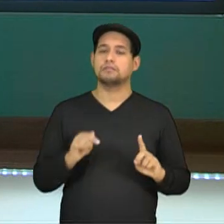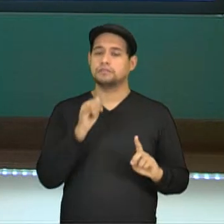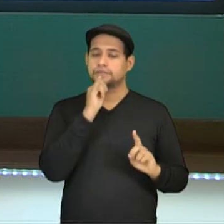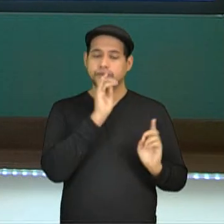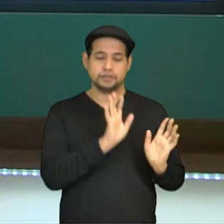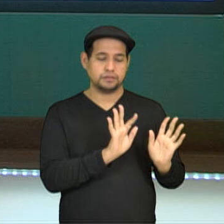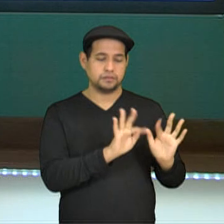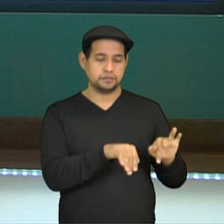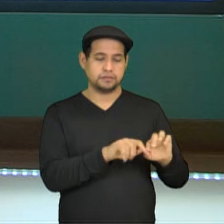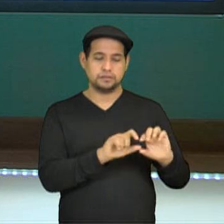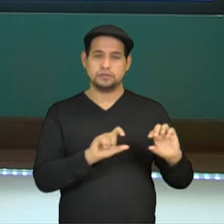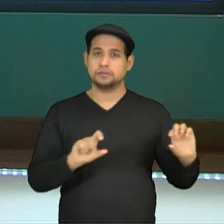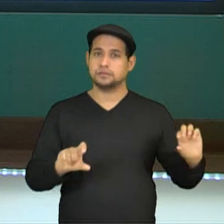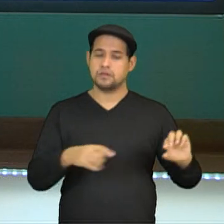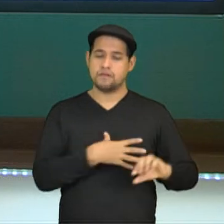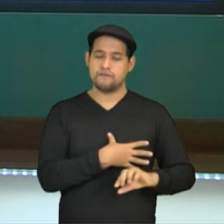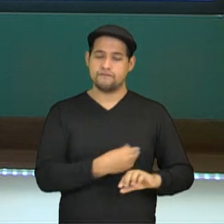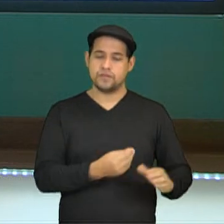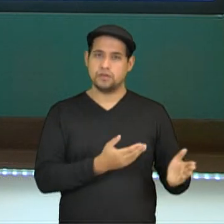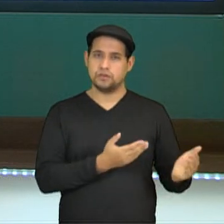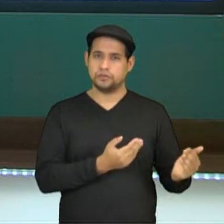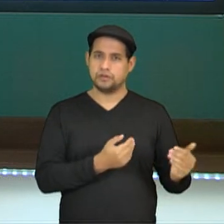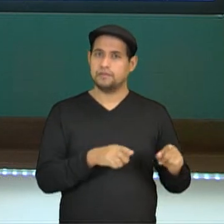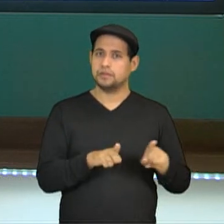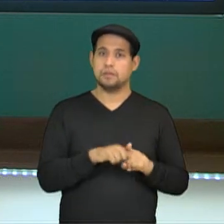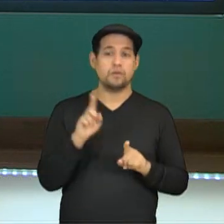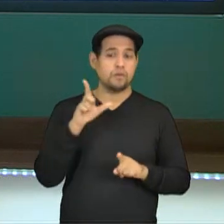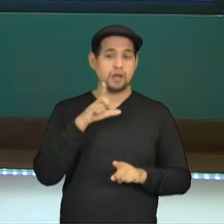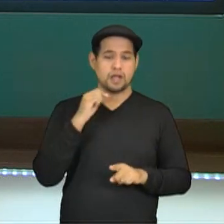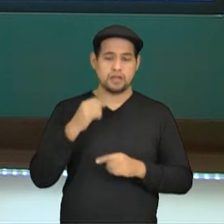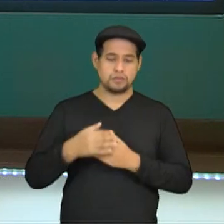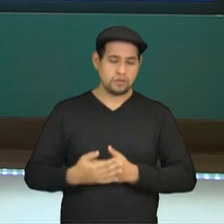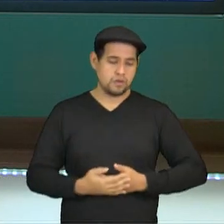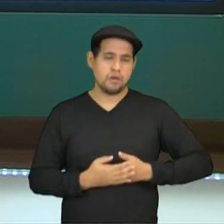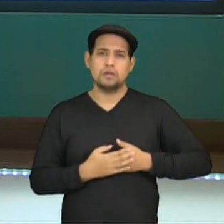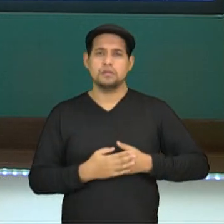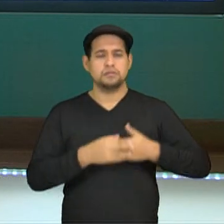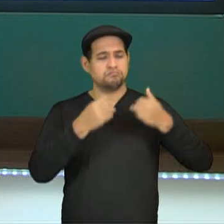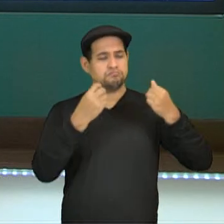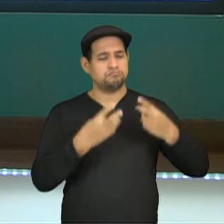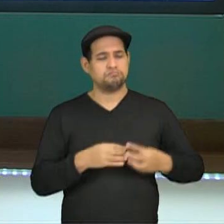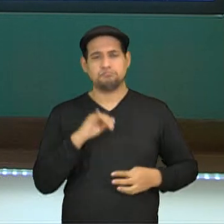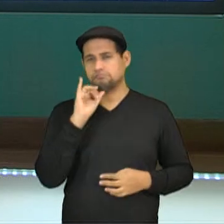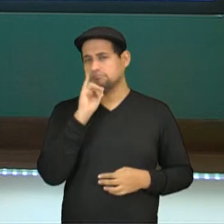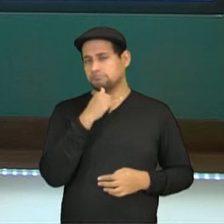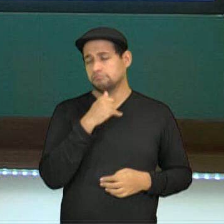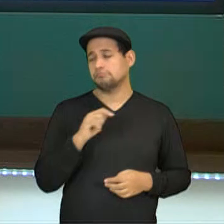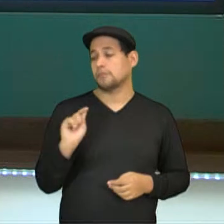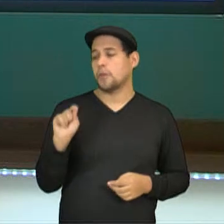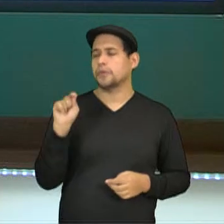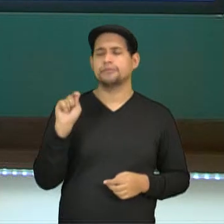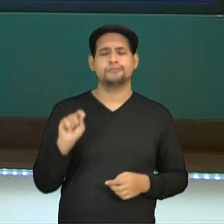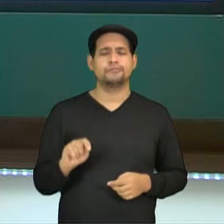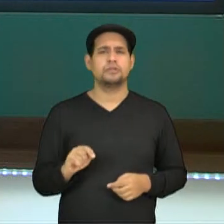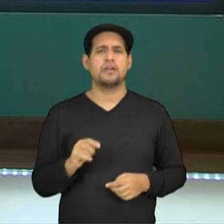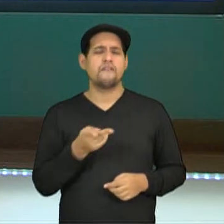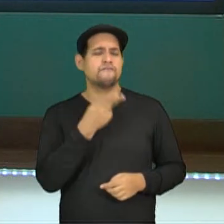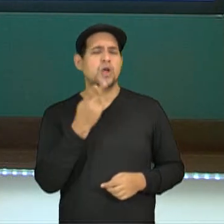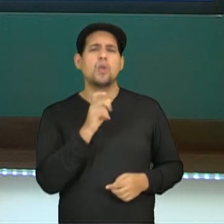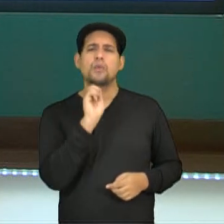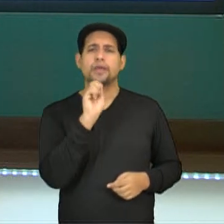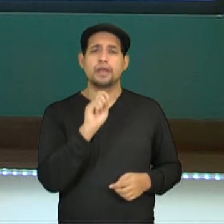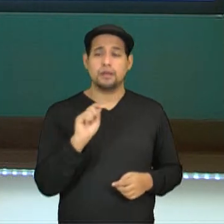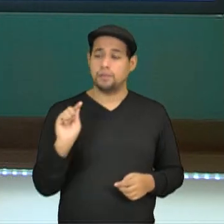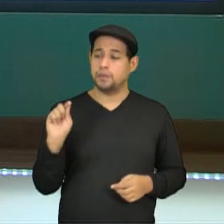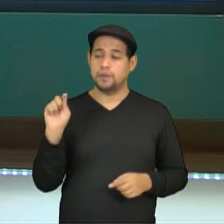ali a frase, né? O filho mais novo, com o gato no seu colo, comentou desiludido. Dois pontos. O que que ele comentou?